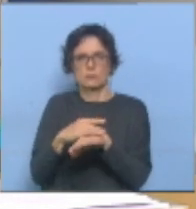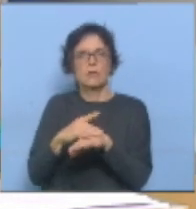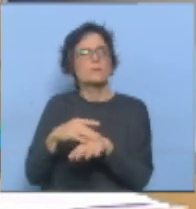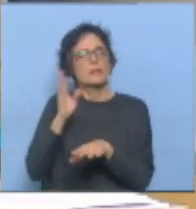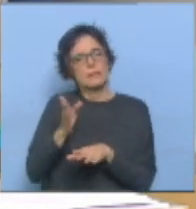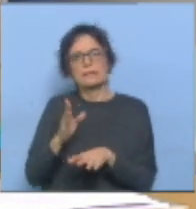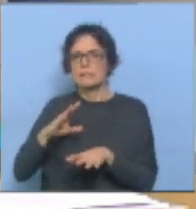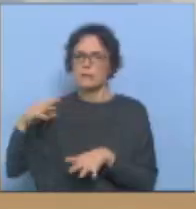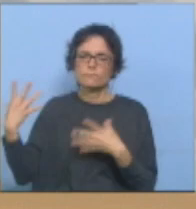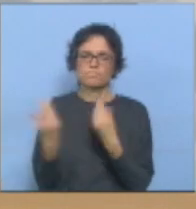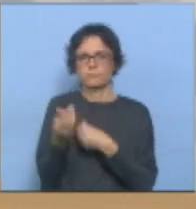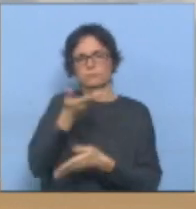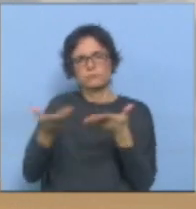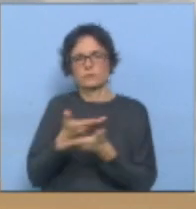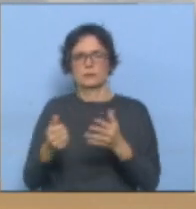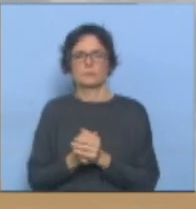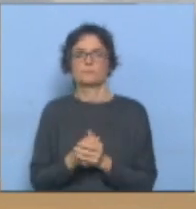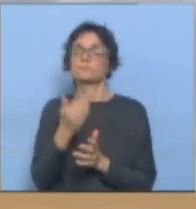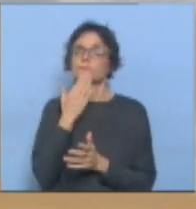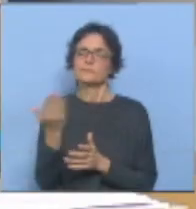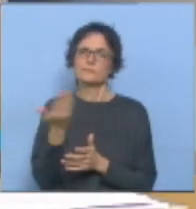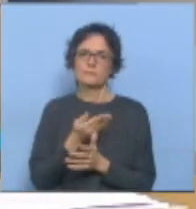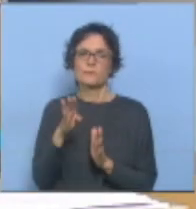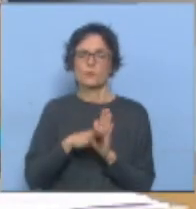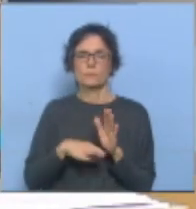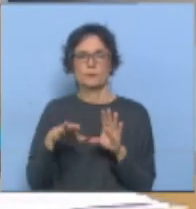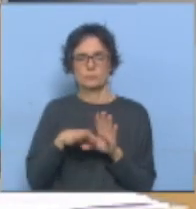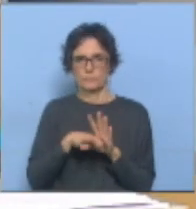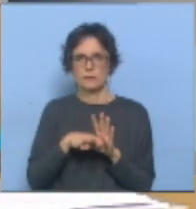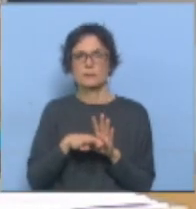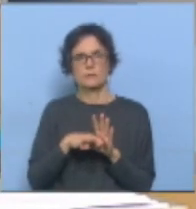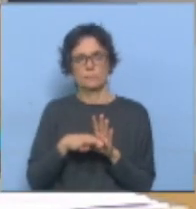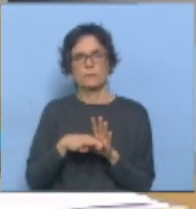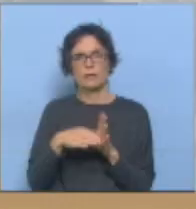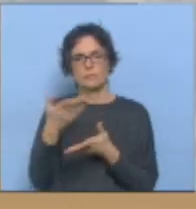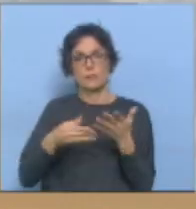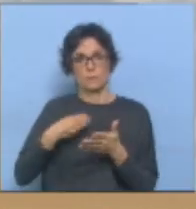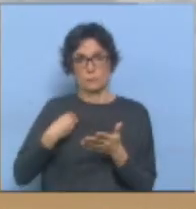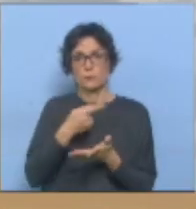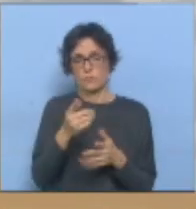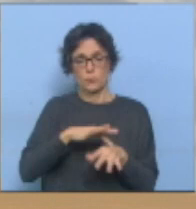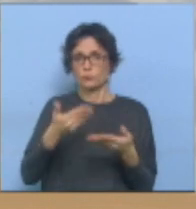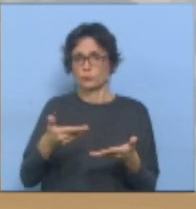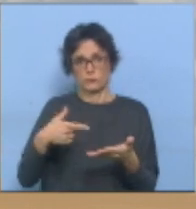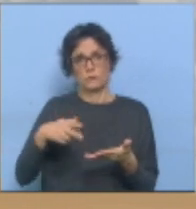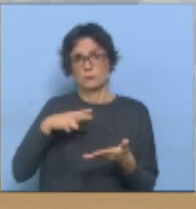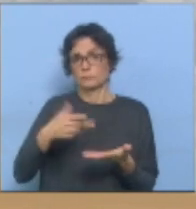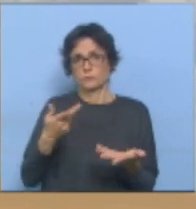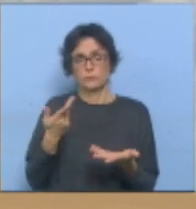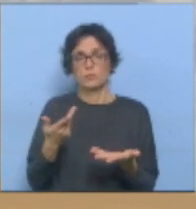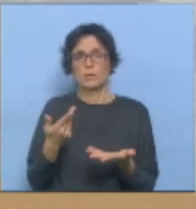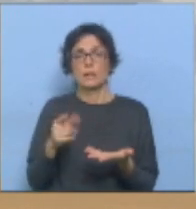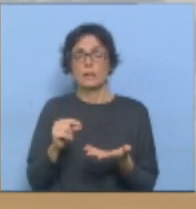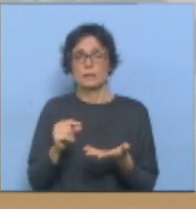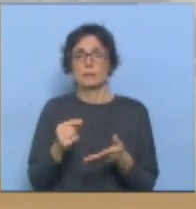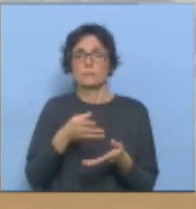resto. Margarida Neto, agradeço ter estado aqui a partilhar estas preocupações no momento em que se vive em Portugal e antecipando os trabalhos